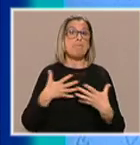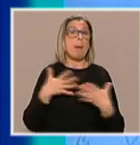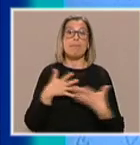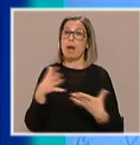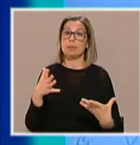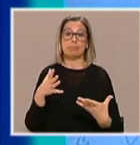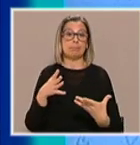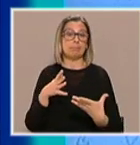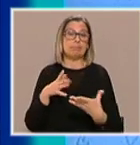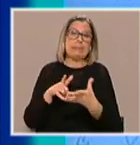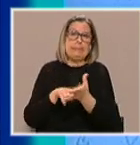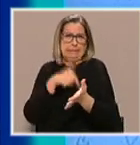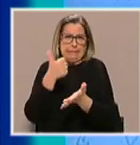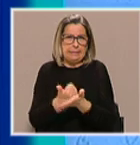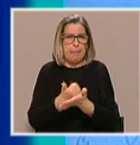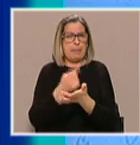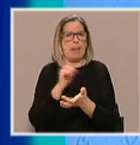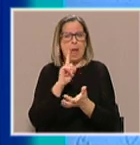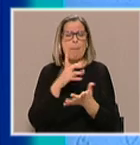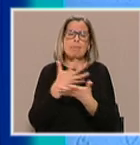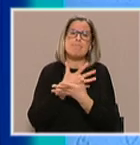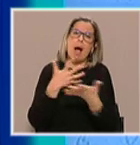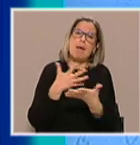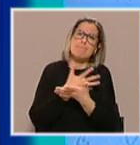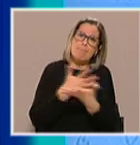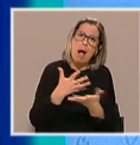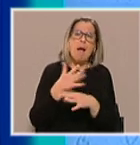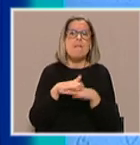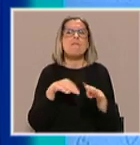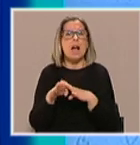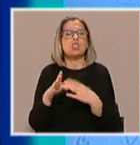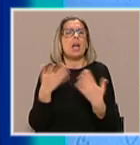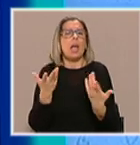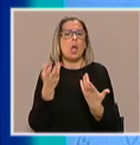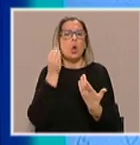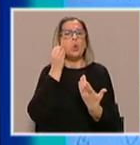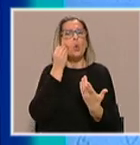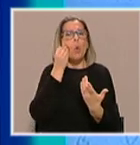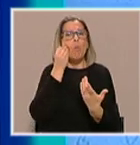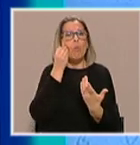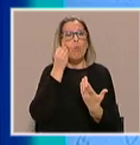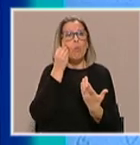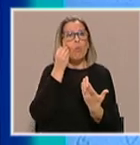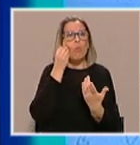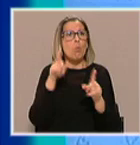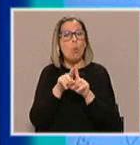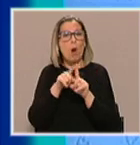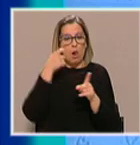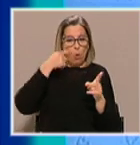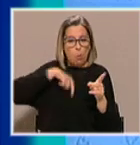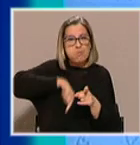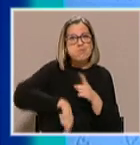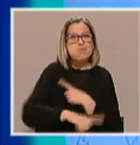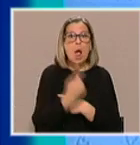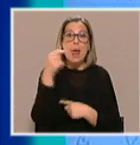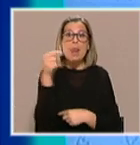maioritariamente, sempre não é a palavra mais correta, porque há exceções, maioritariamente através de mecanismos de feedback negativo, em que o